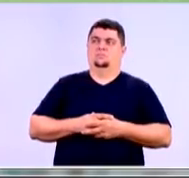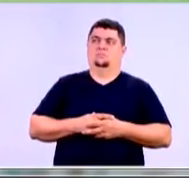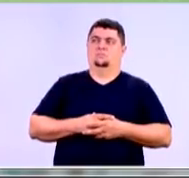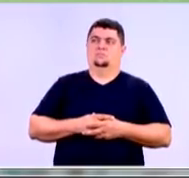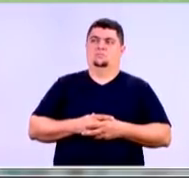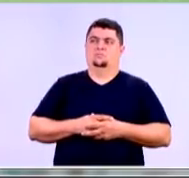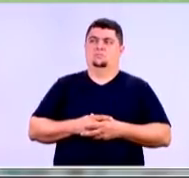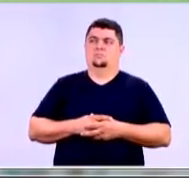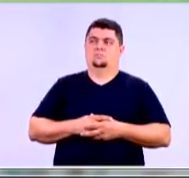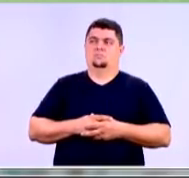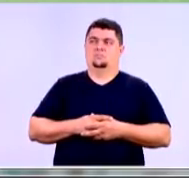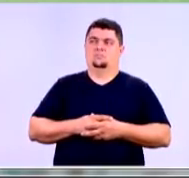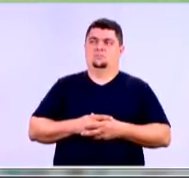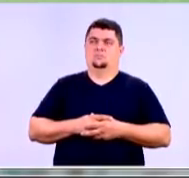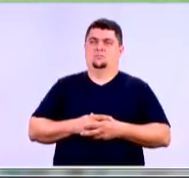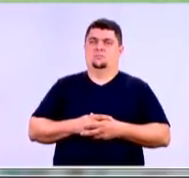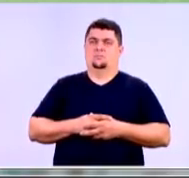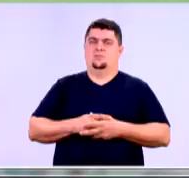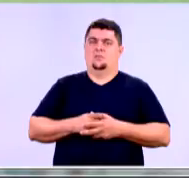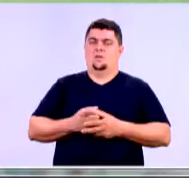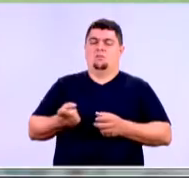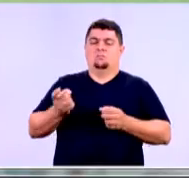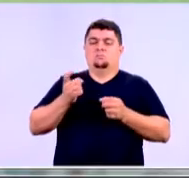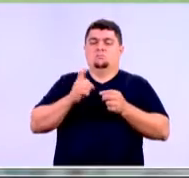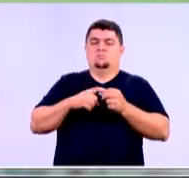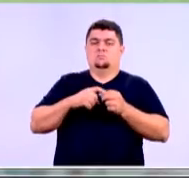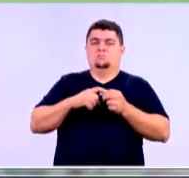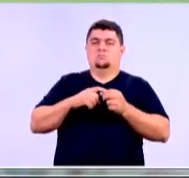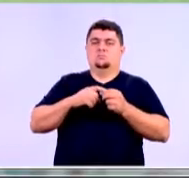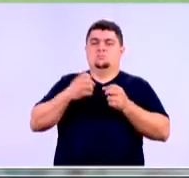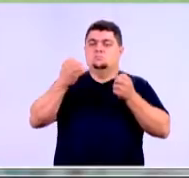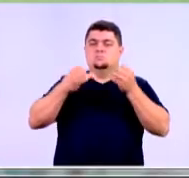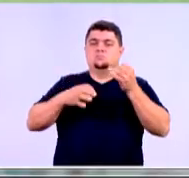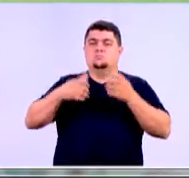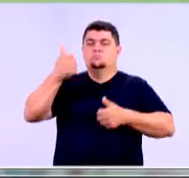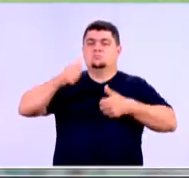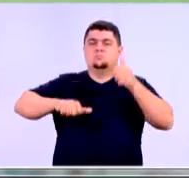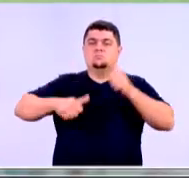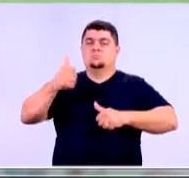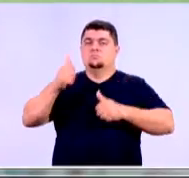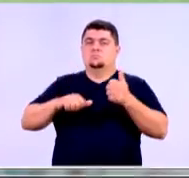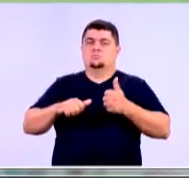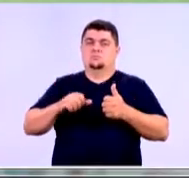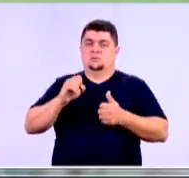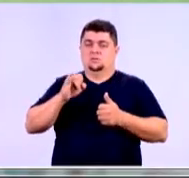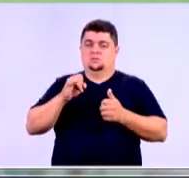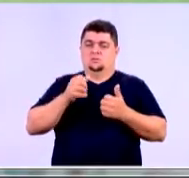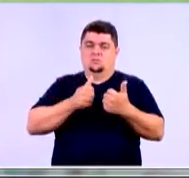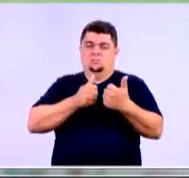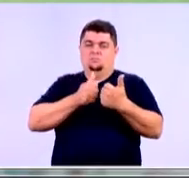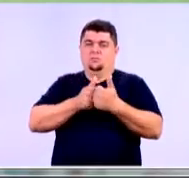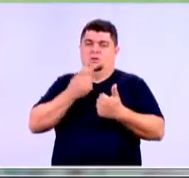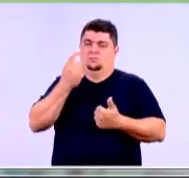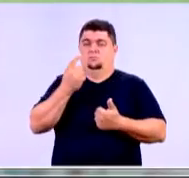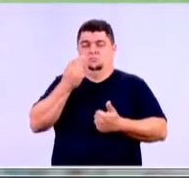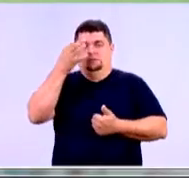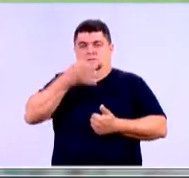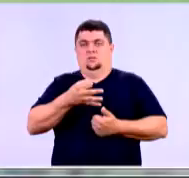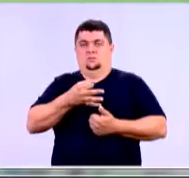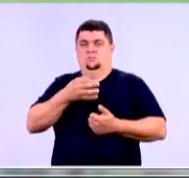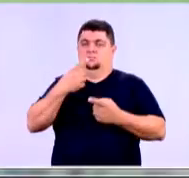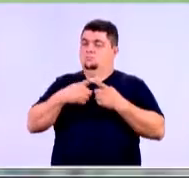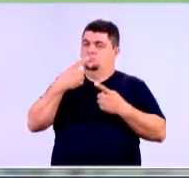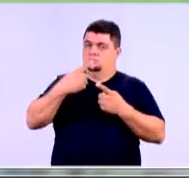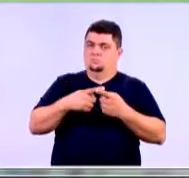1,04. Gente, isso aí também a gente volta para aquela classificação de coberto ou descoberto. Quando o valor é 1, ele está coberto. Por